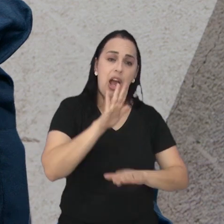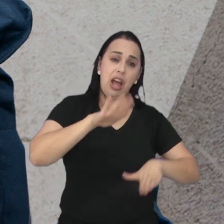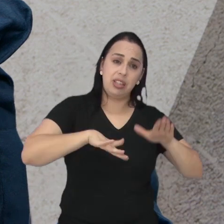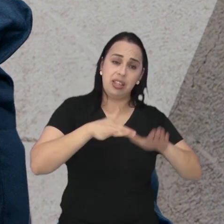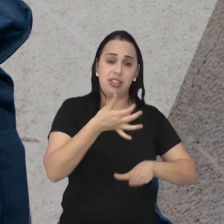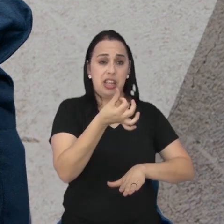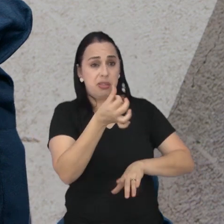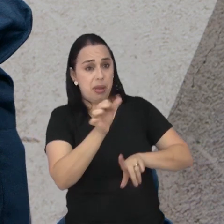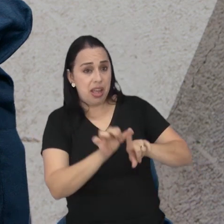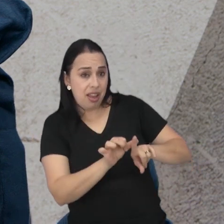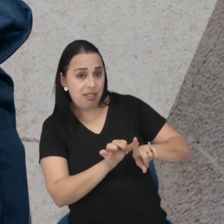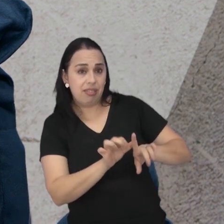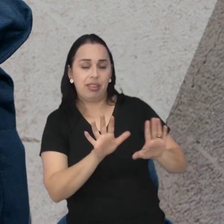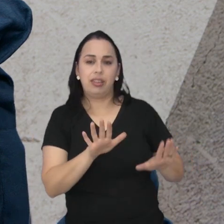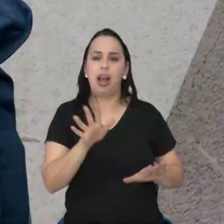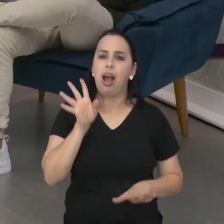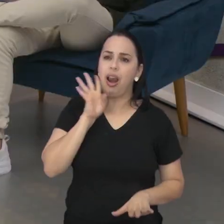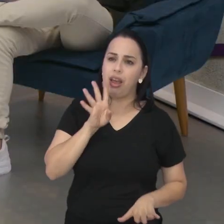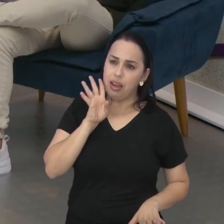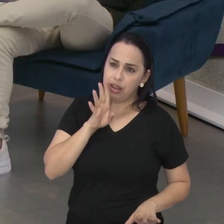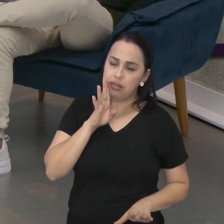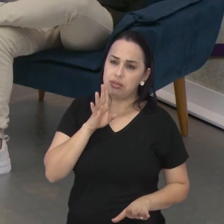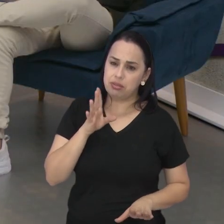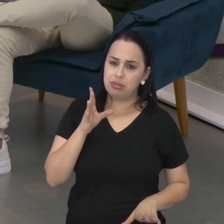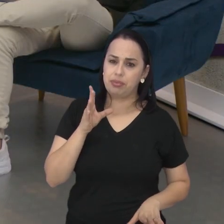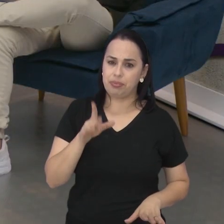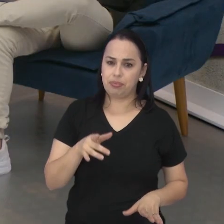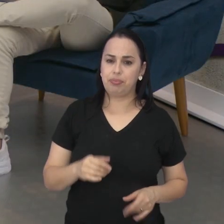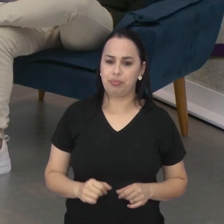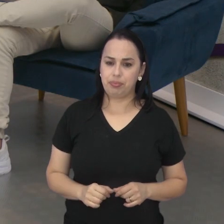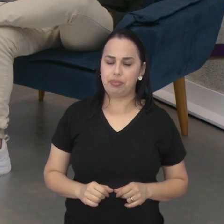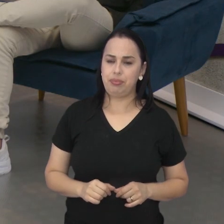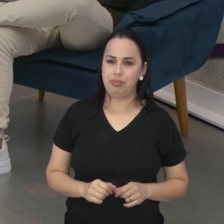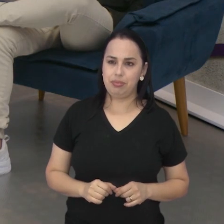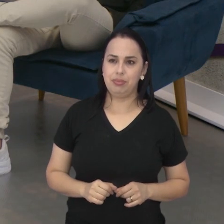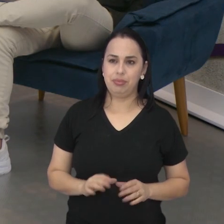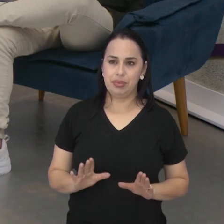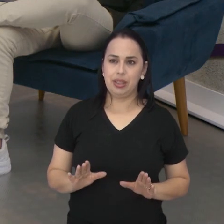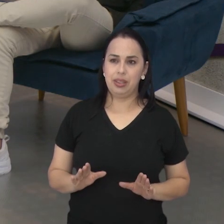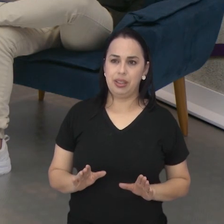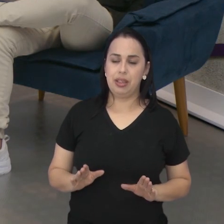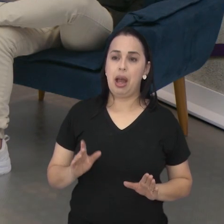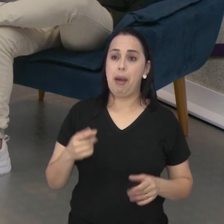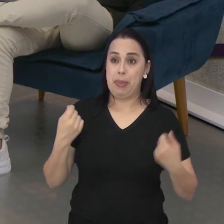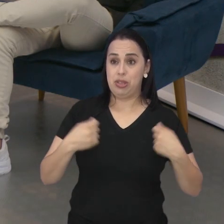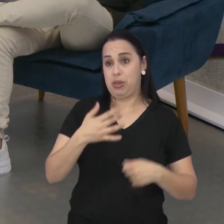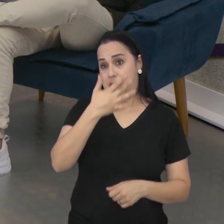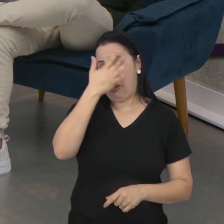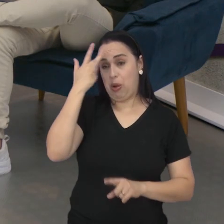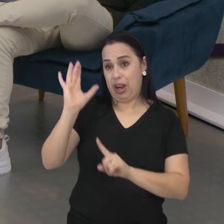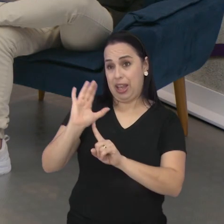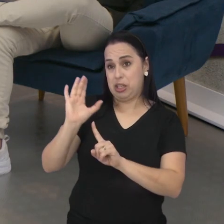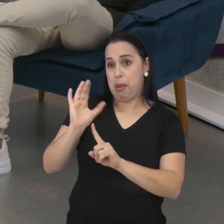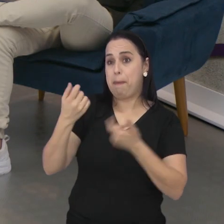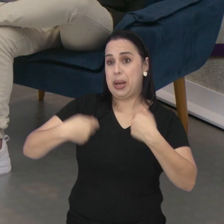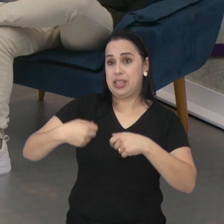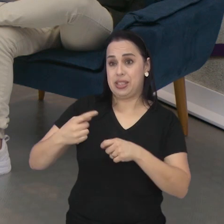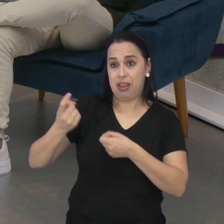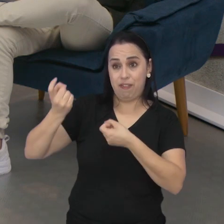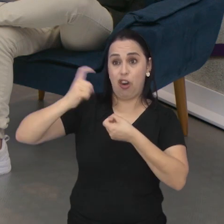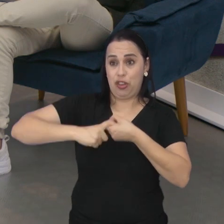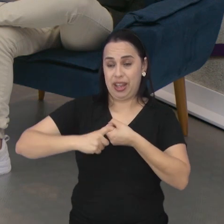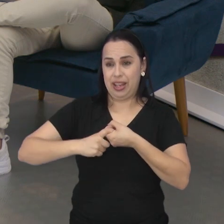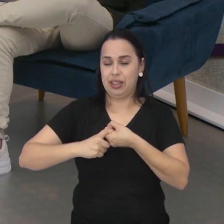menos, um pouquinho mais. É legal você falar isso, né? Ela tem uma periodicidade. Sim. E